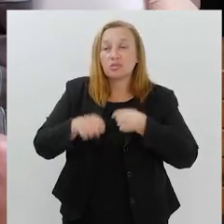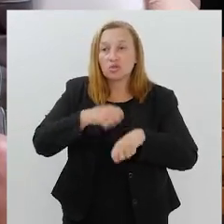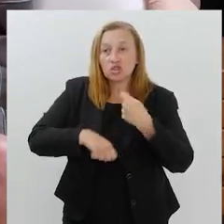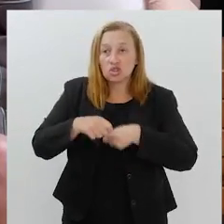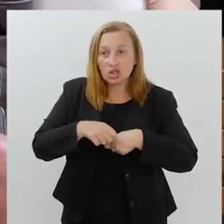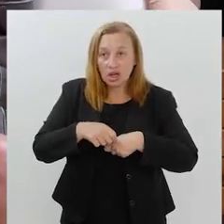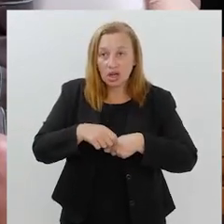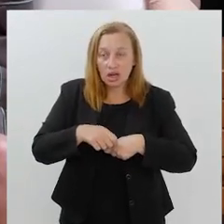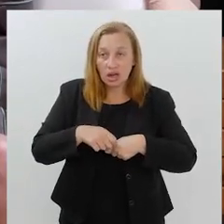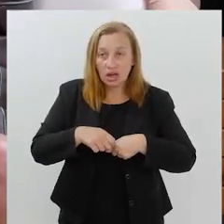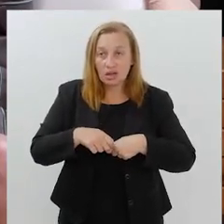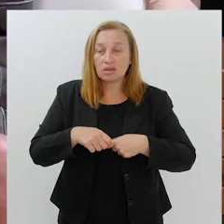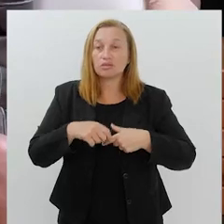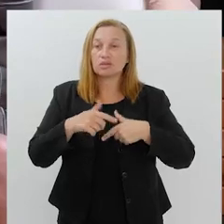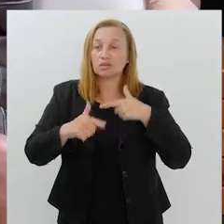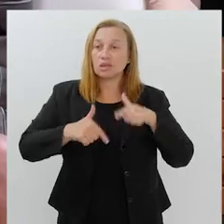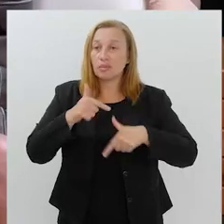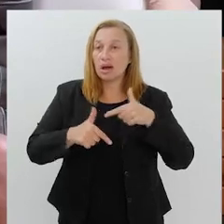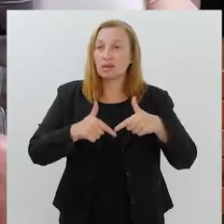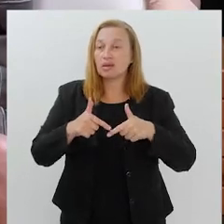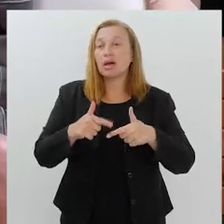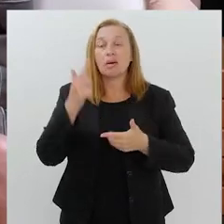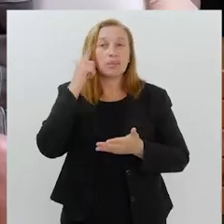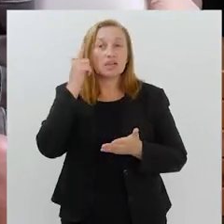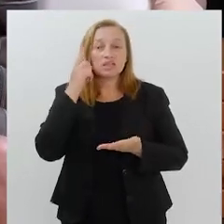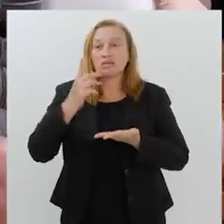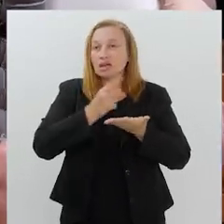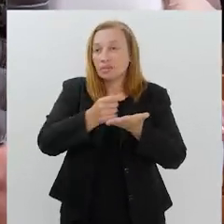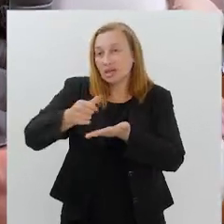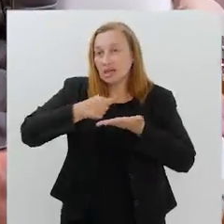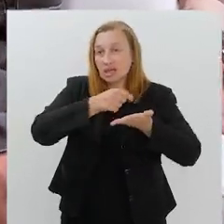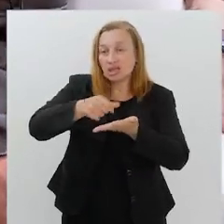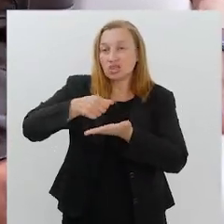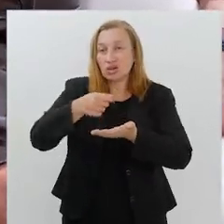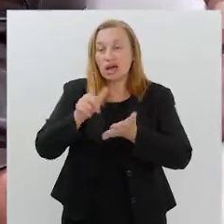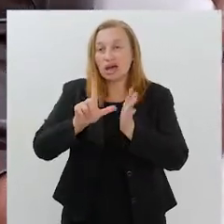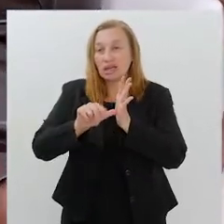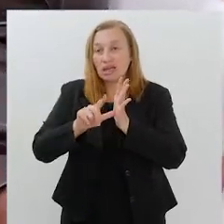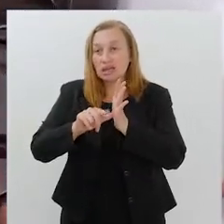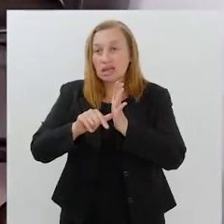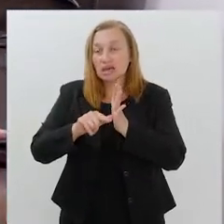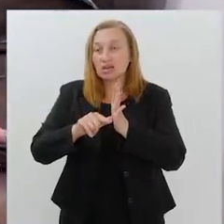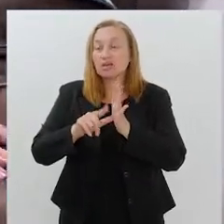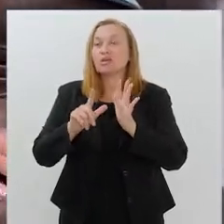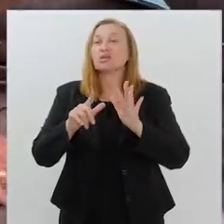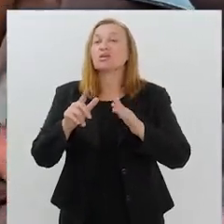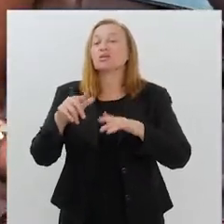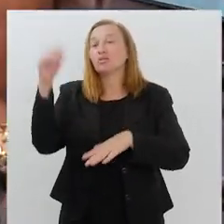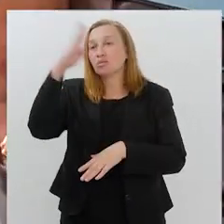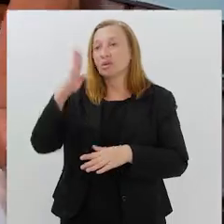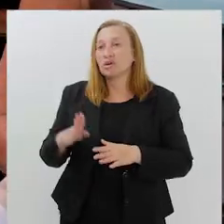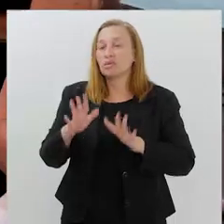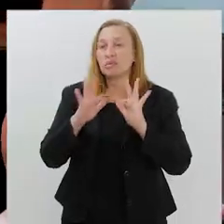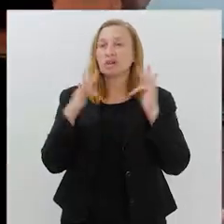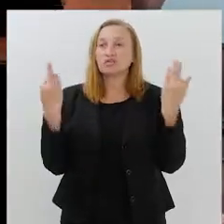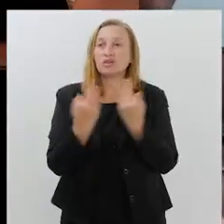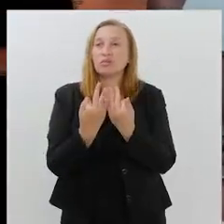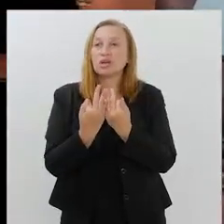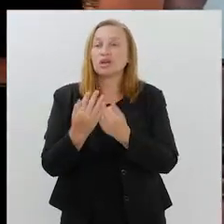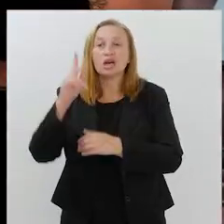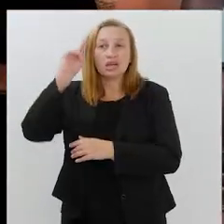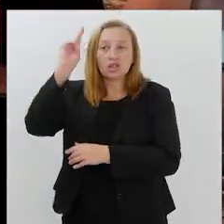ambiente de negócios pensando no capitalismo completamente atrasado e retardatário do Brasil para as famílias históricas que se